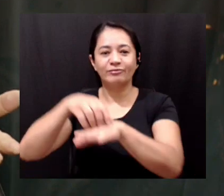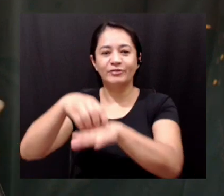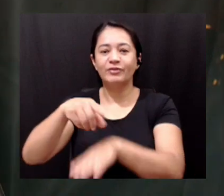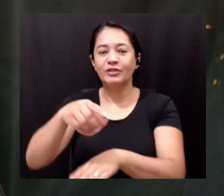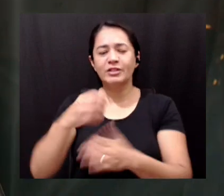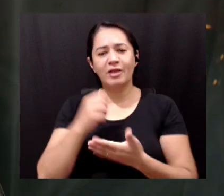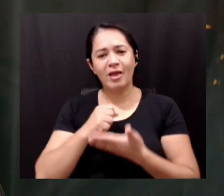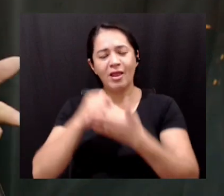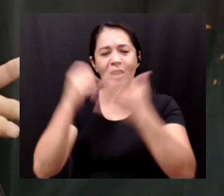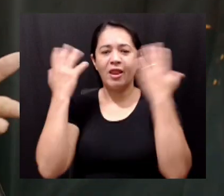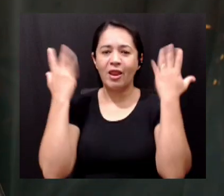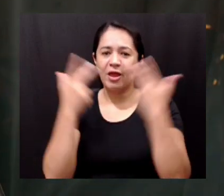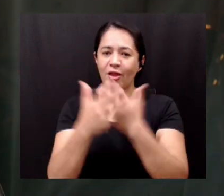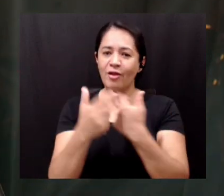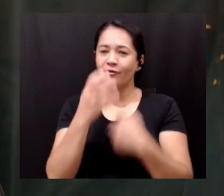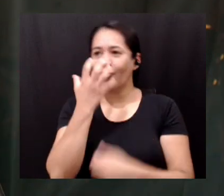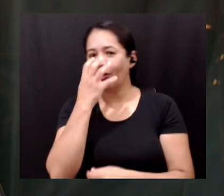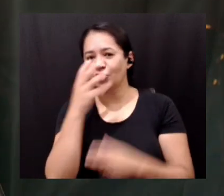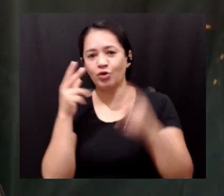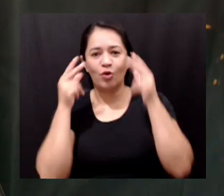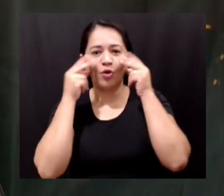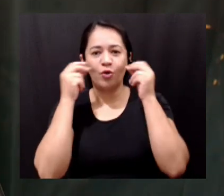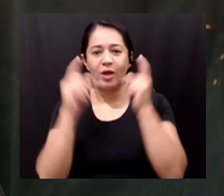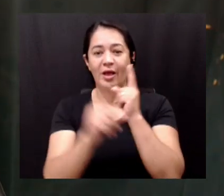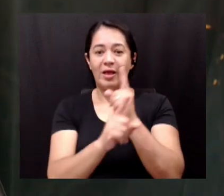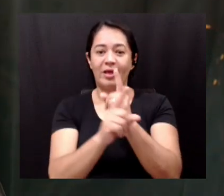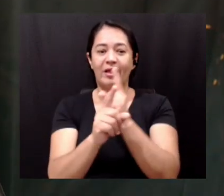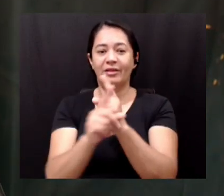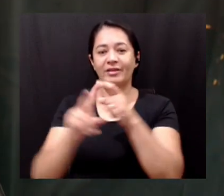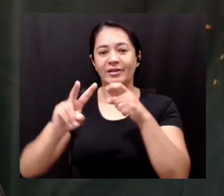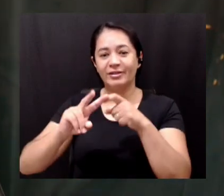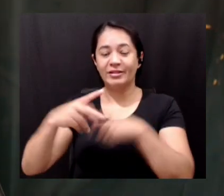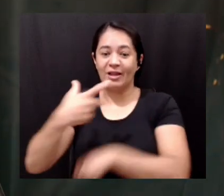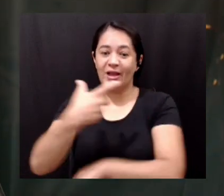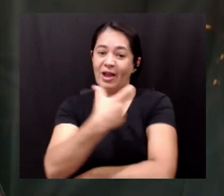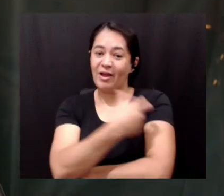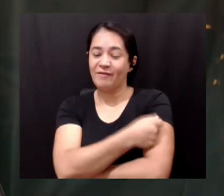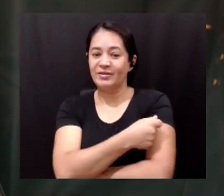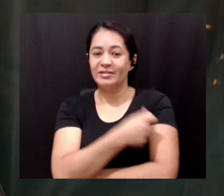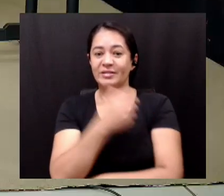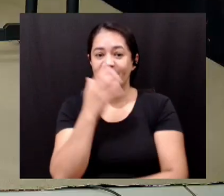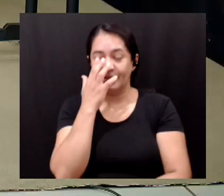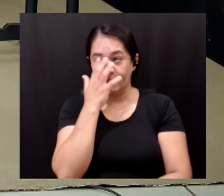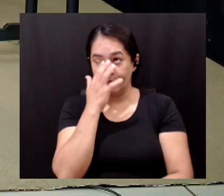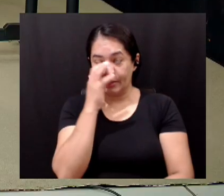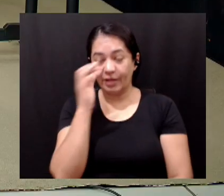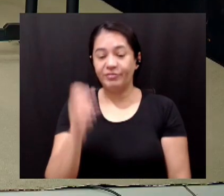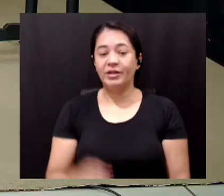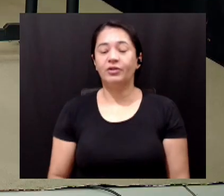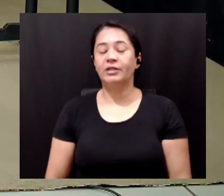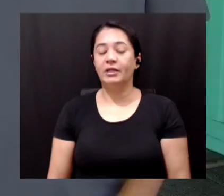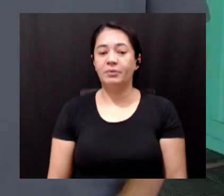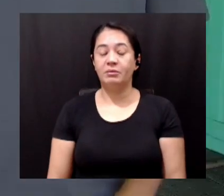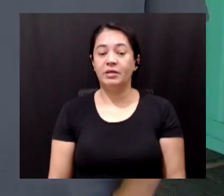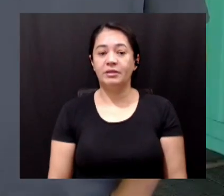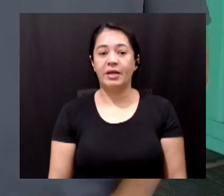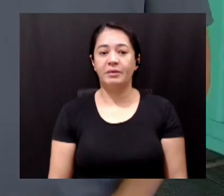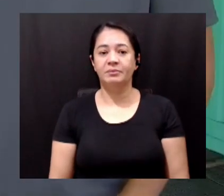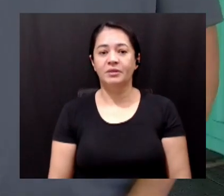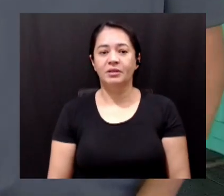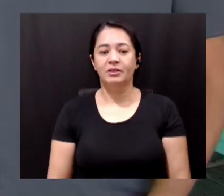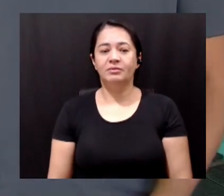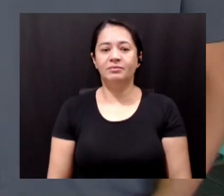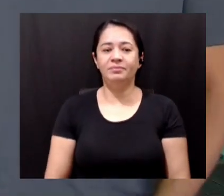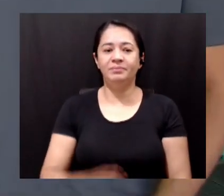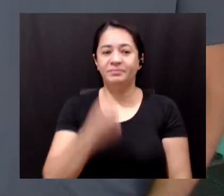uma consulta, atualizar as vacinas. É isso, André. Bom dia. Bom dia para você, Rúbia. Bom dia para